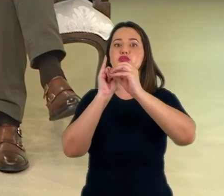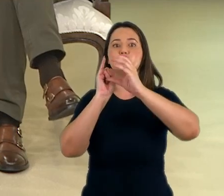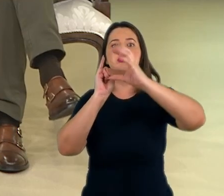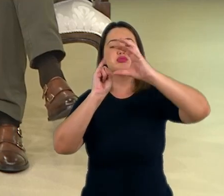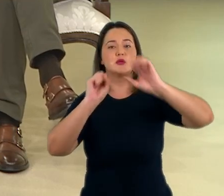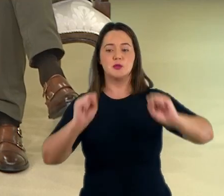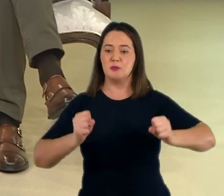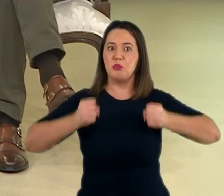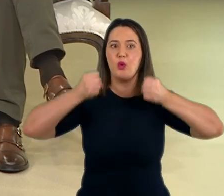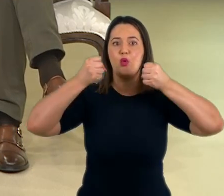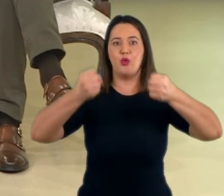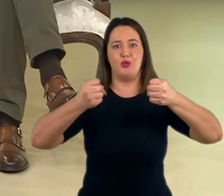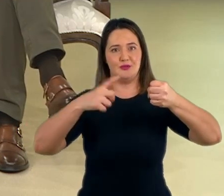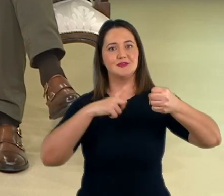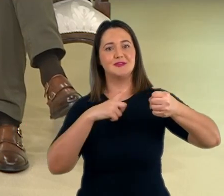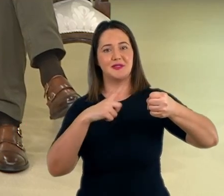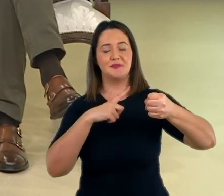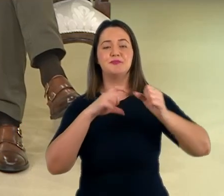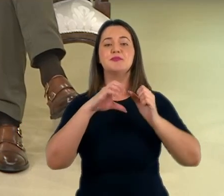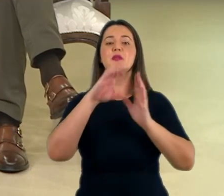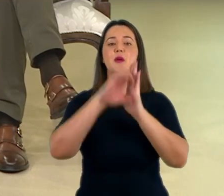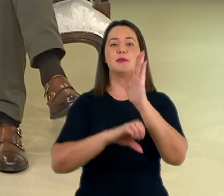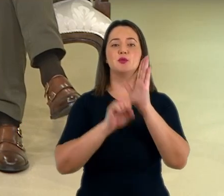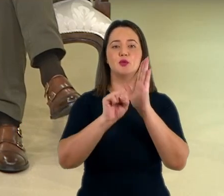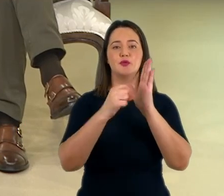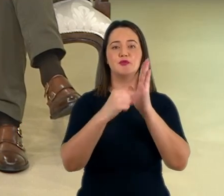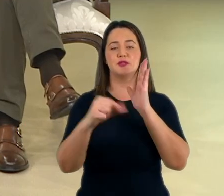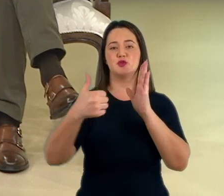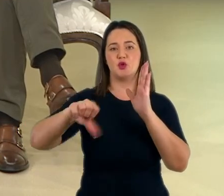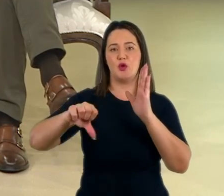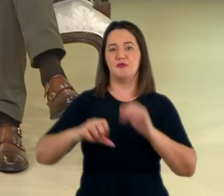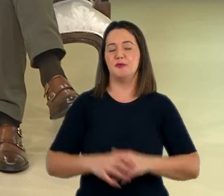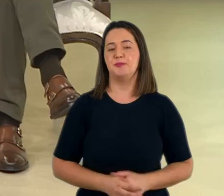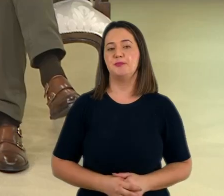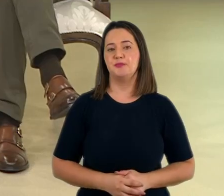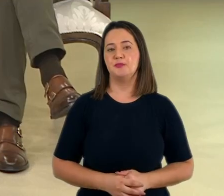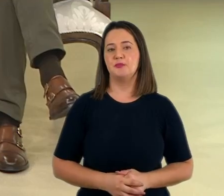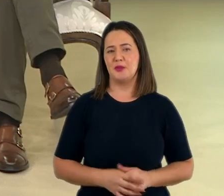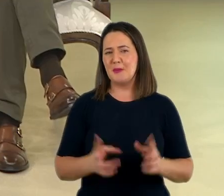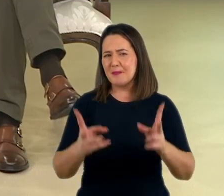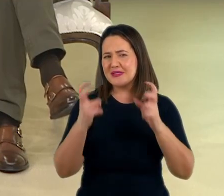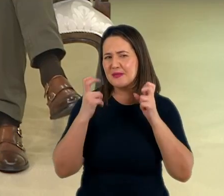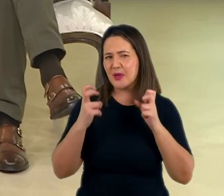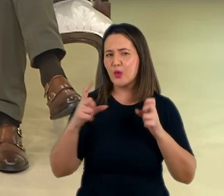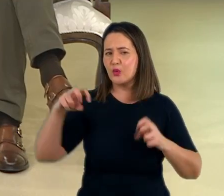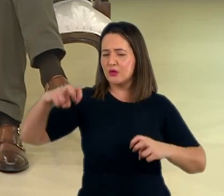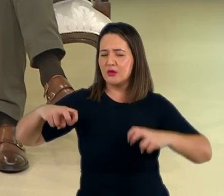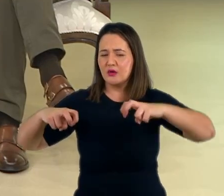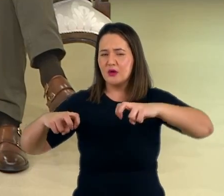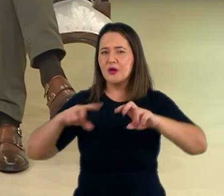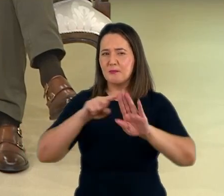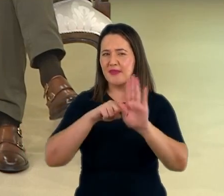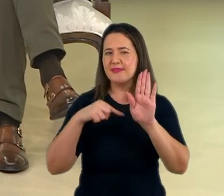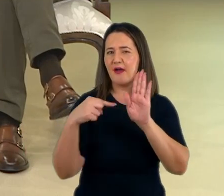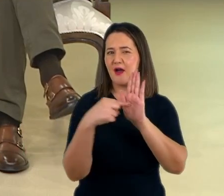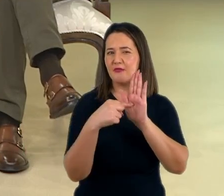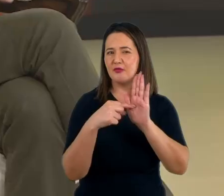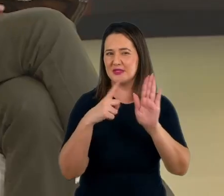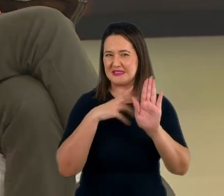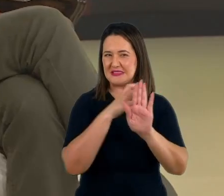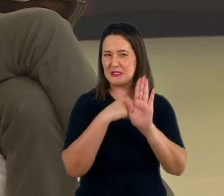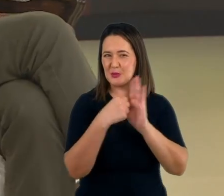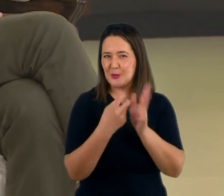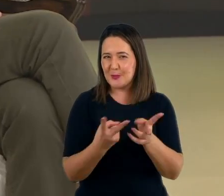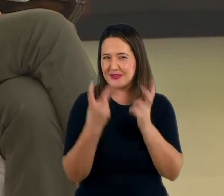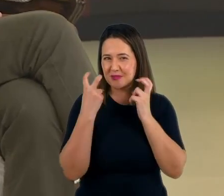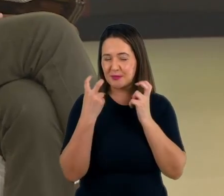excessivamente grande. Daniel 8, verso 9. Você percebeu o progresso do crescimento desses elementos?